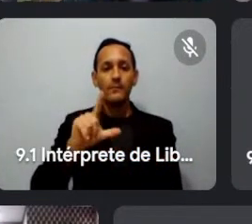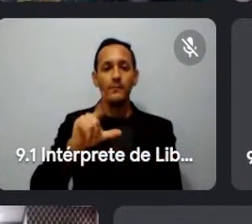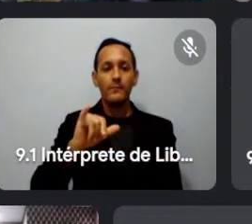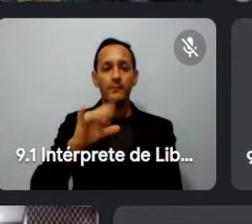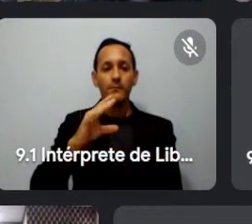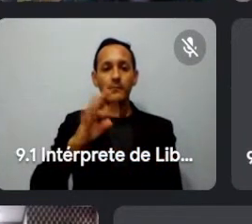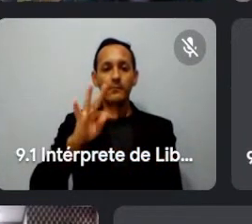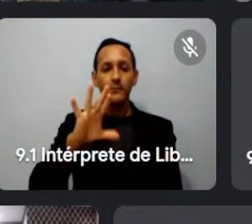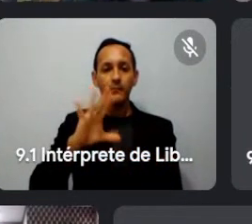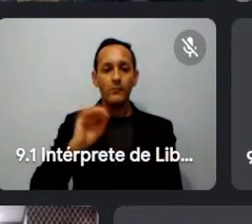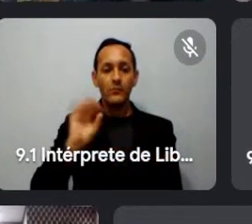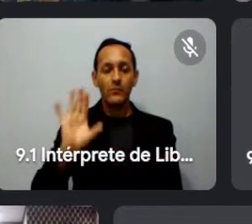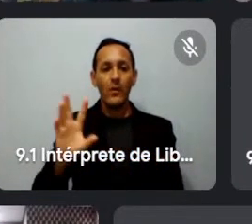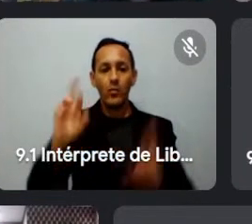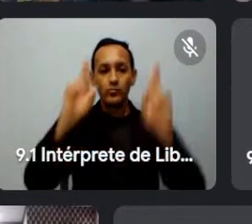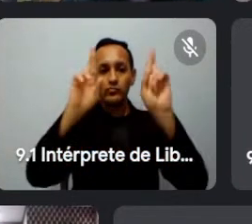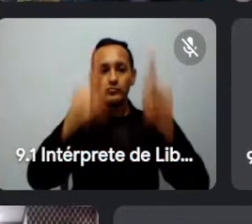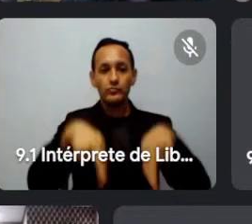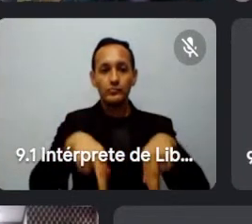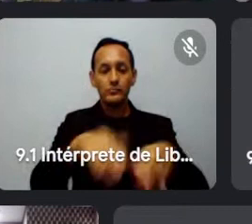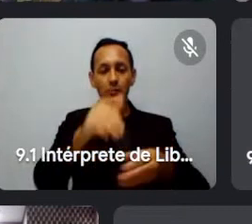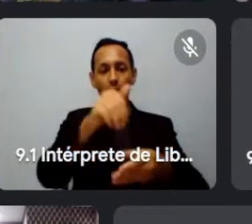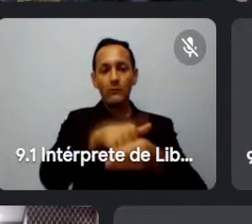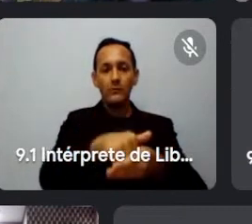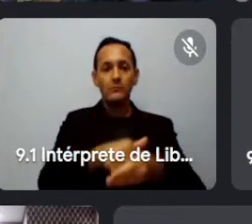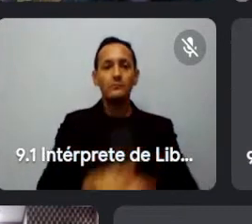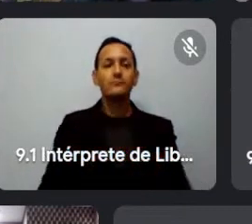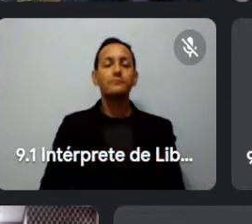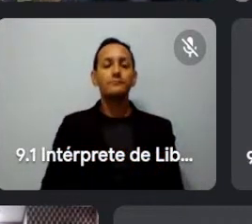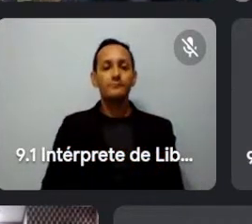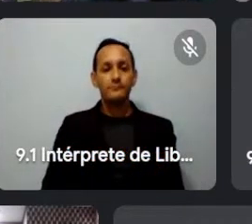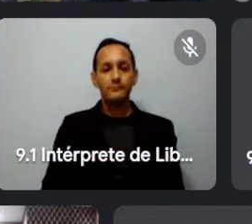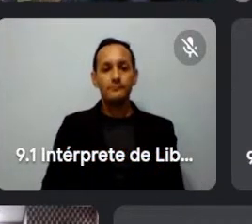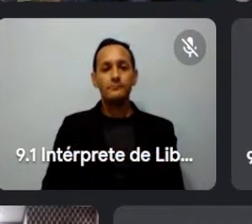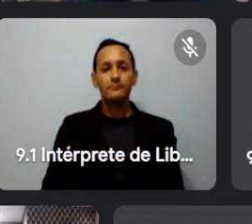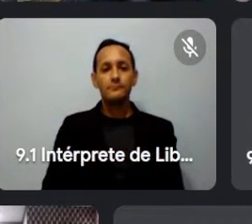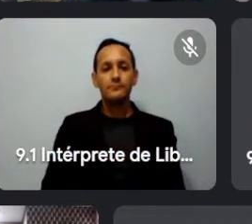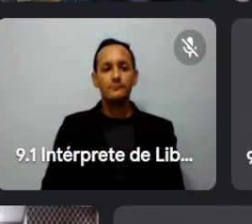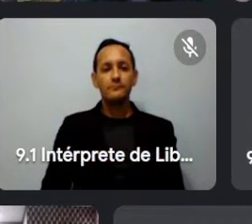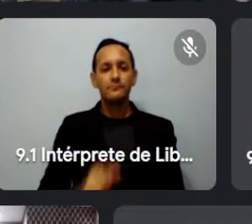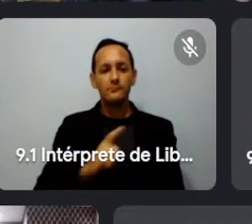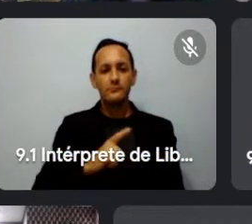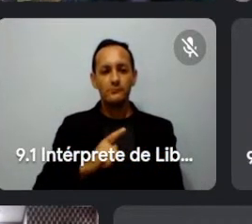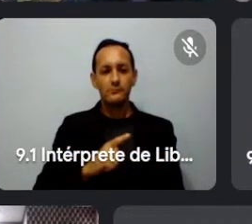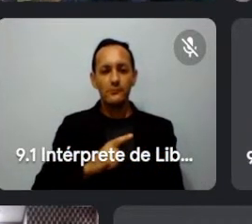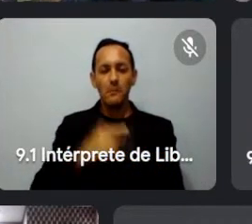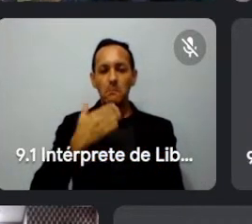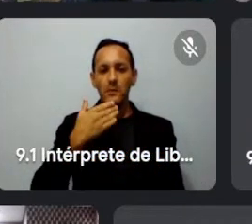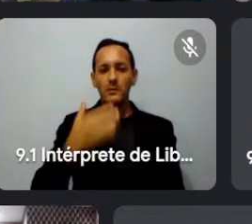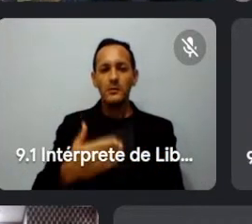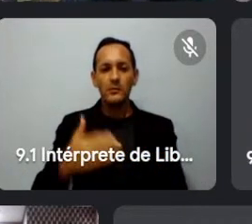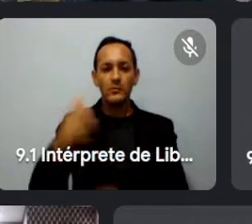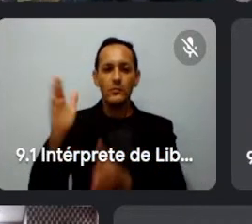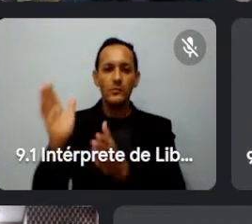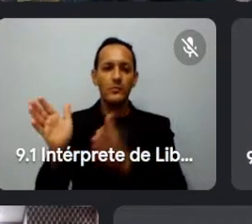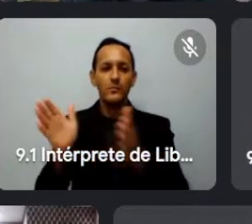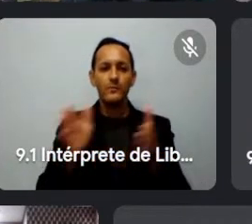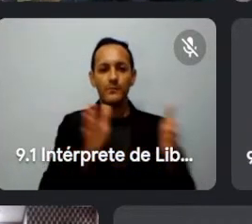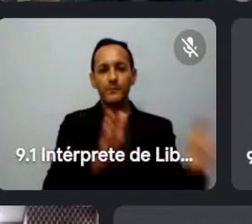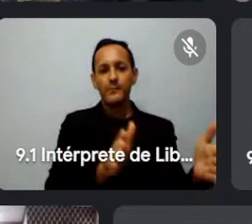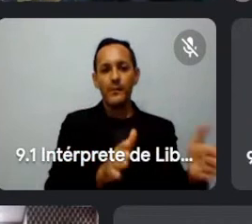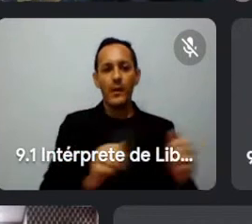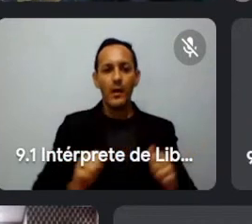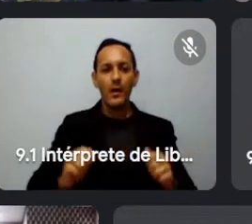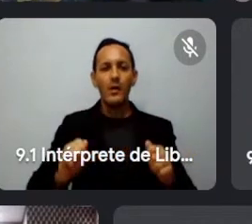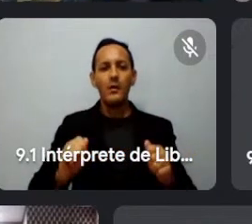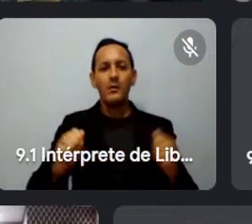resultado das eleições sempre vence que de ação de impugnação de Mandato eletivo já é ação